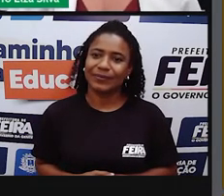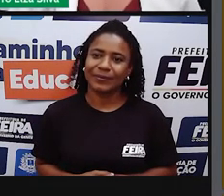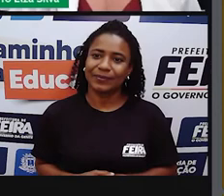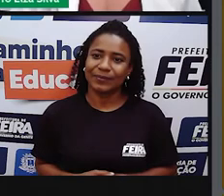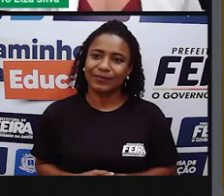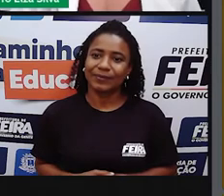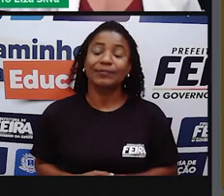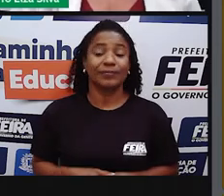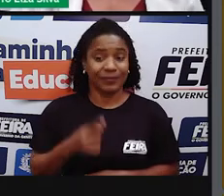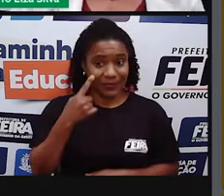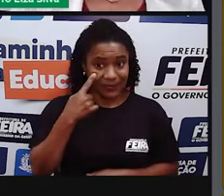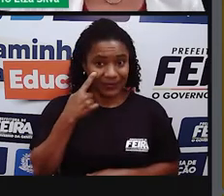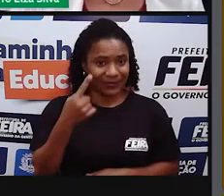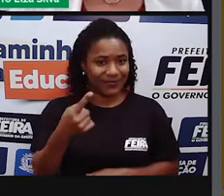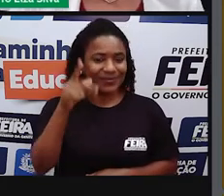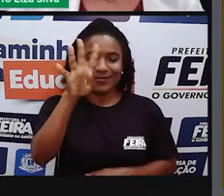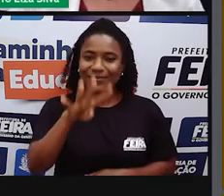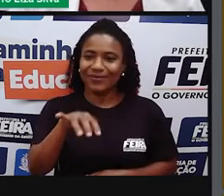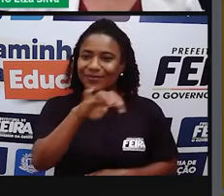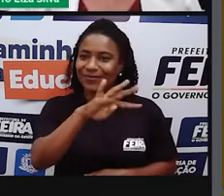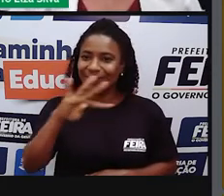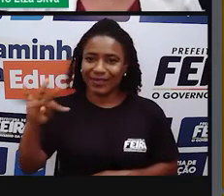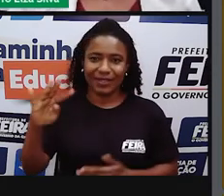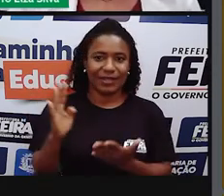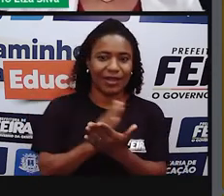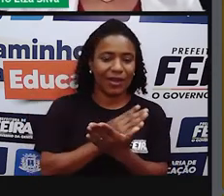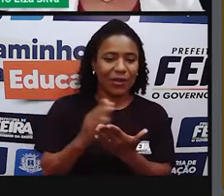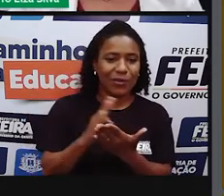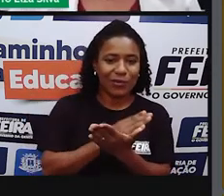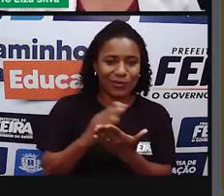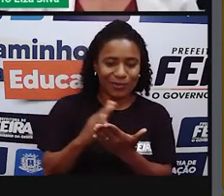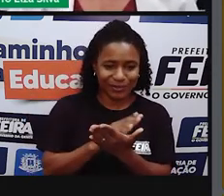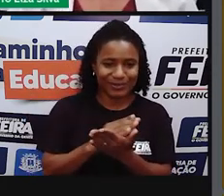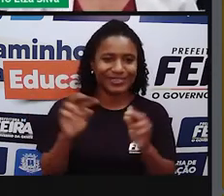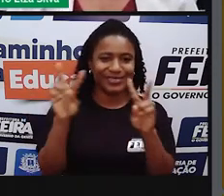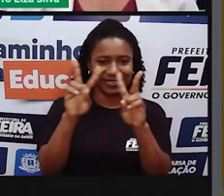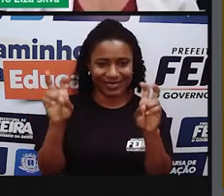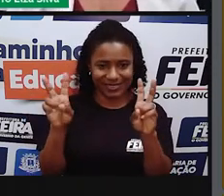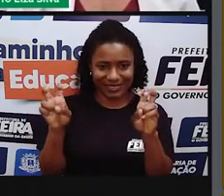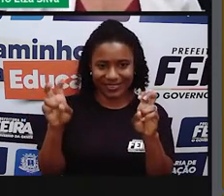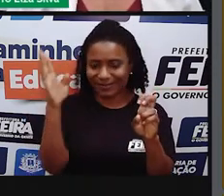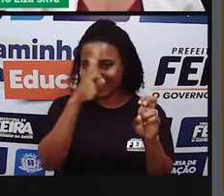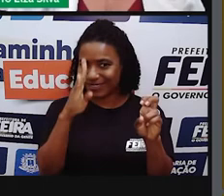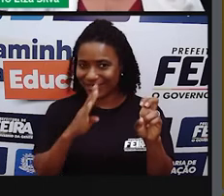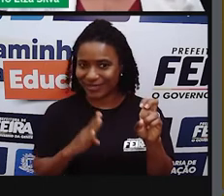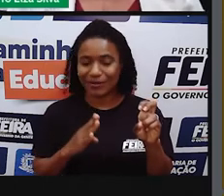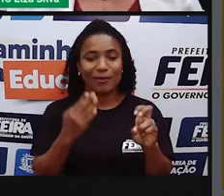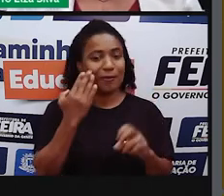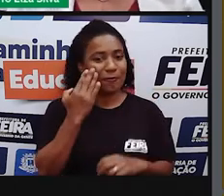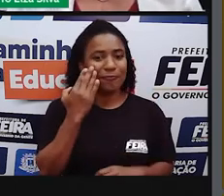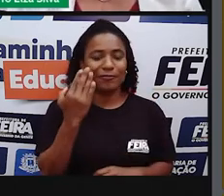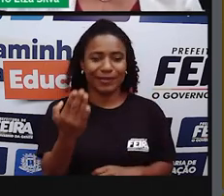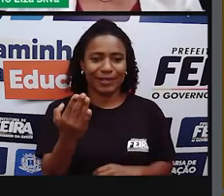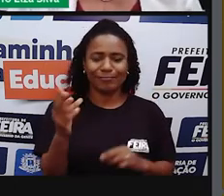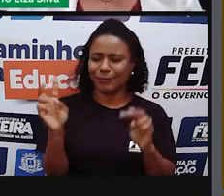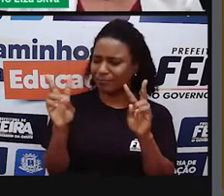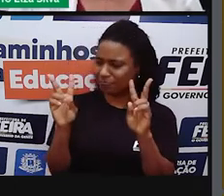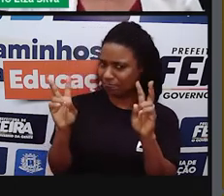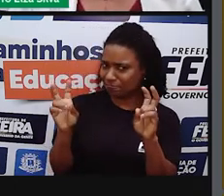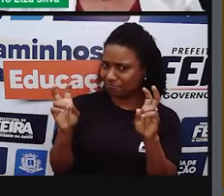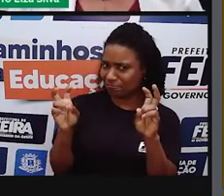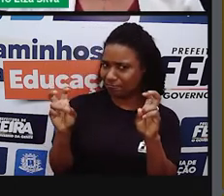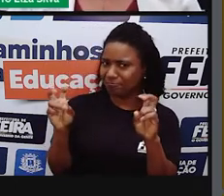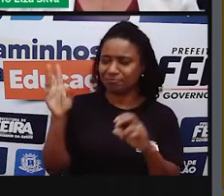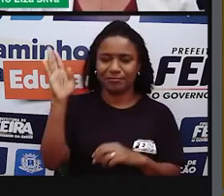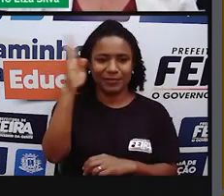Trago aqui para vocês alguns provérbios que nós utilizamos muito aqui no Brasil. E que são provérbios também utilizados